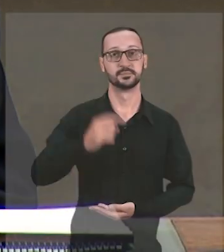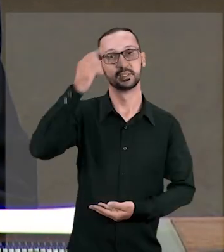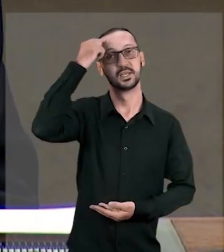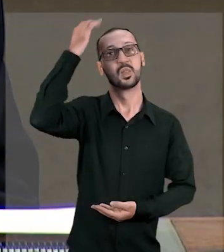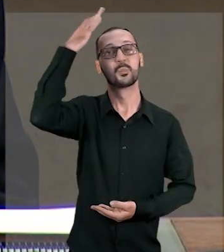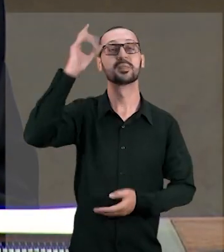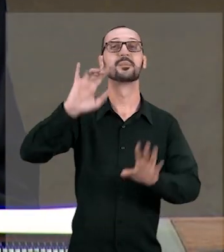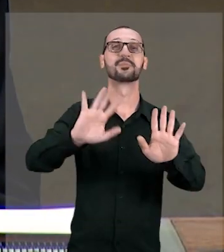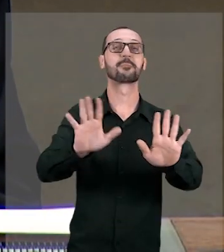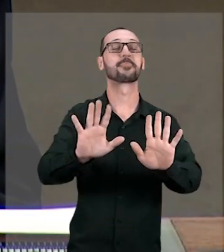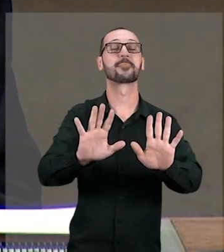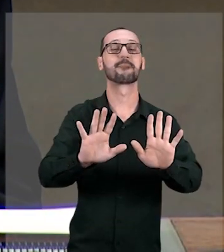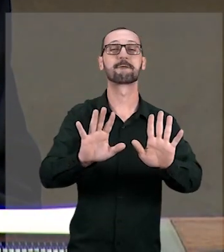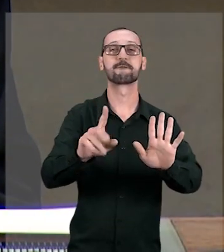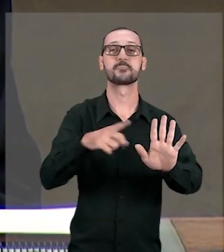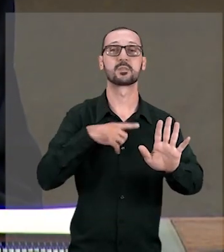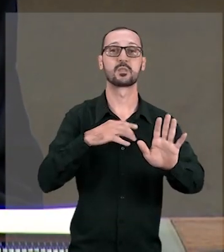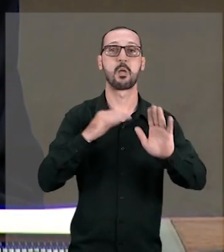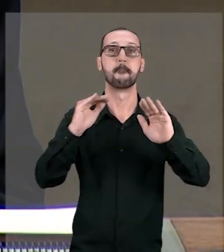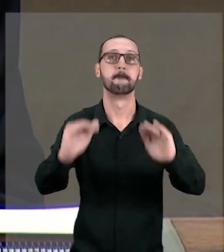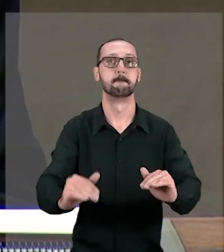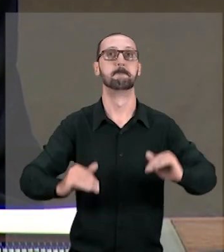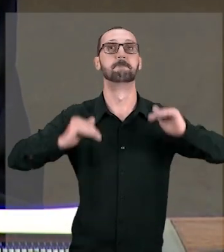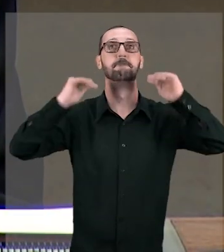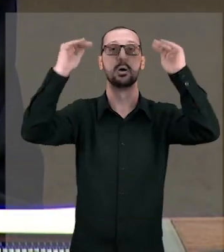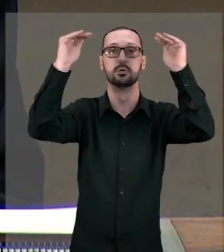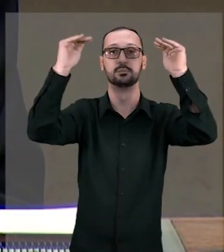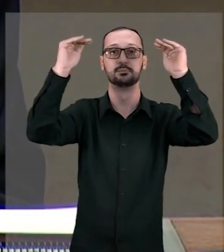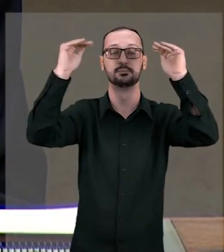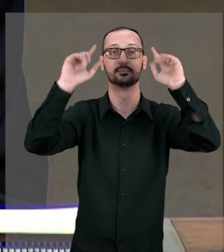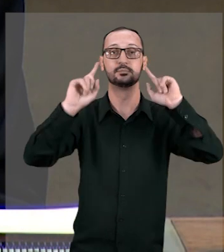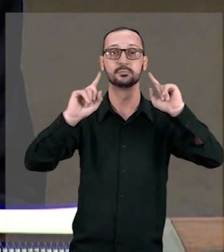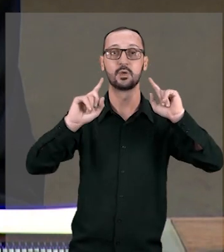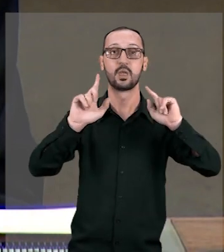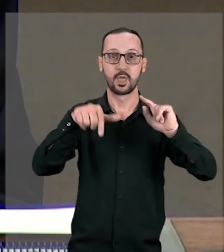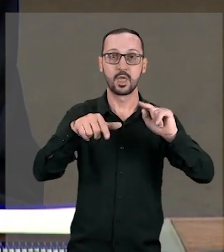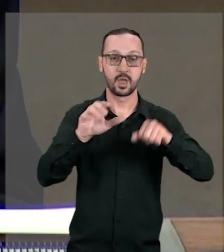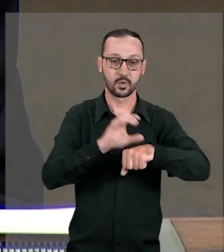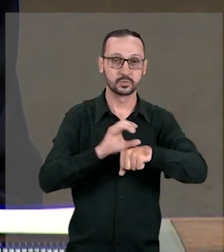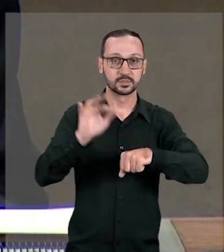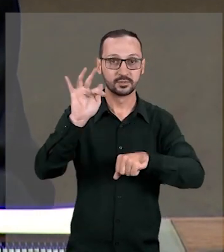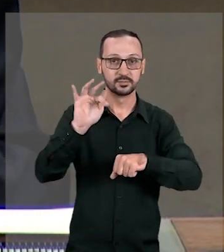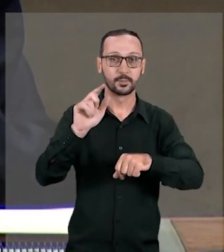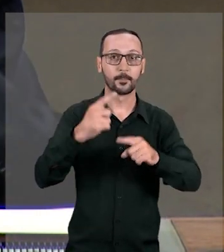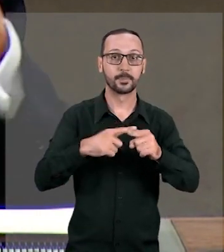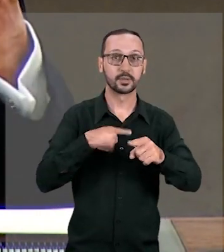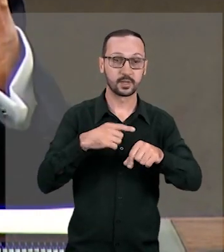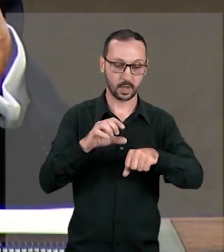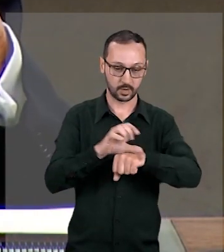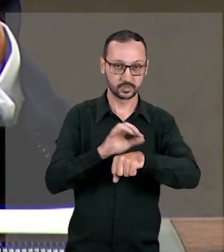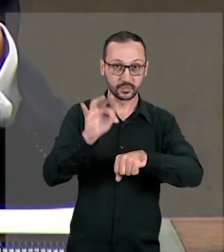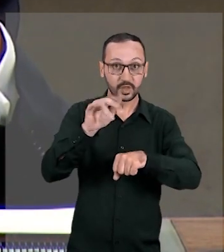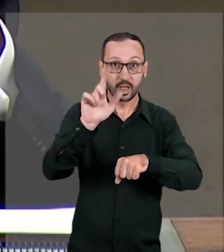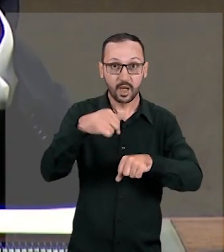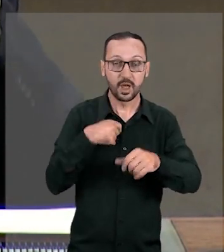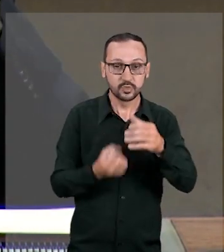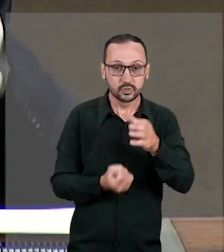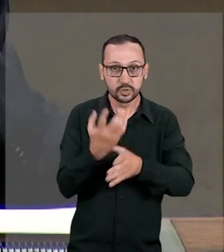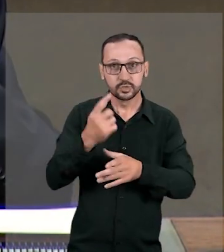Mas iluminista não é a Suprema Corte. Iluminista é a Constituição. Aliás, a Constituição é produto do